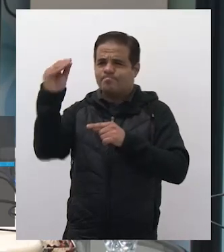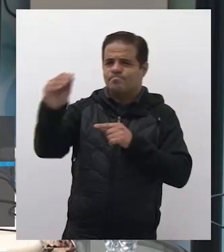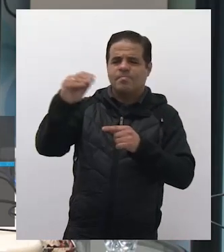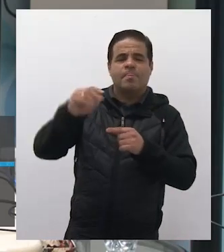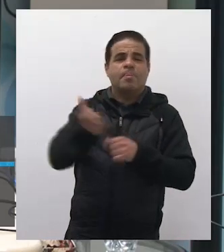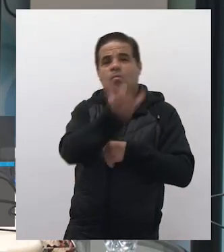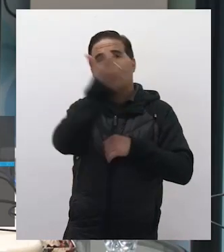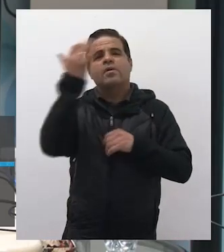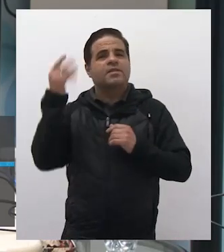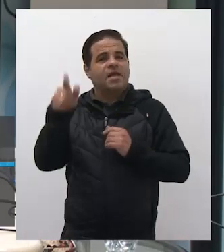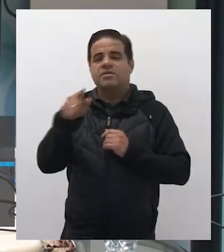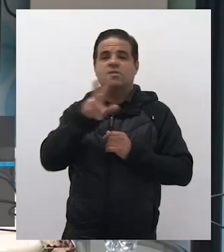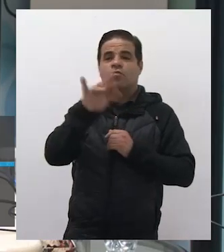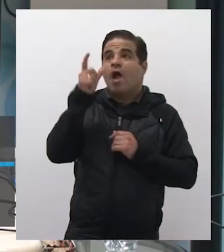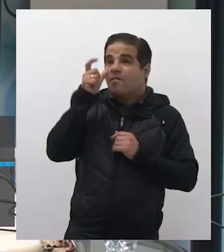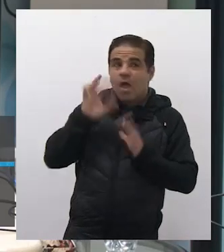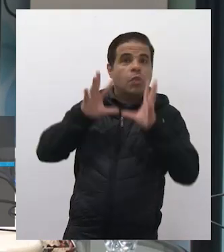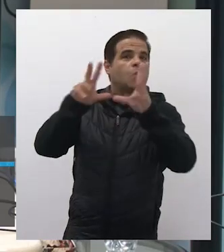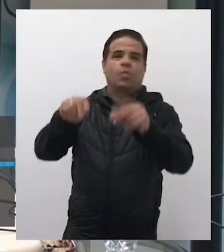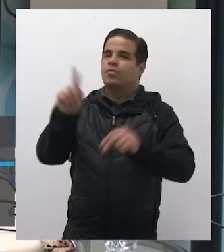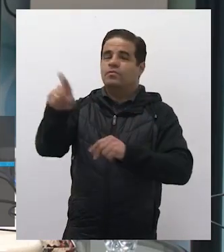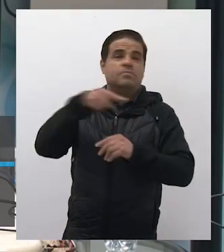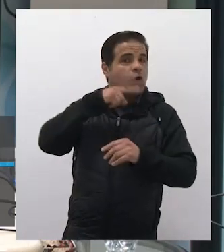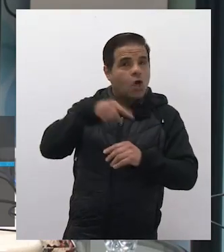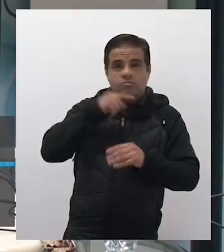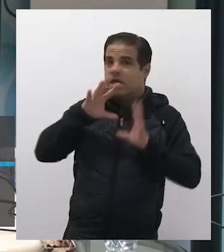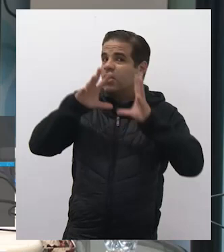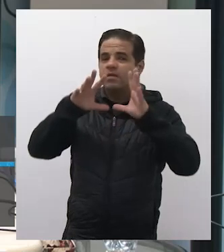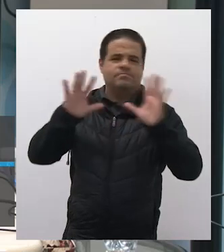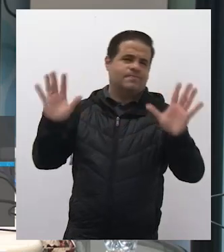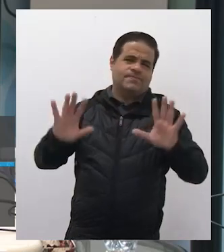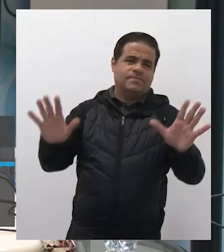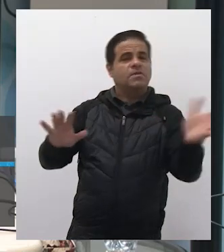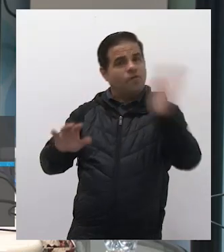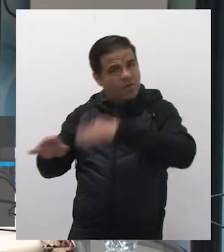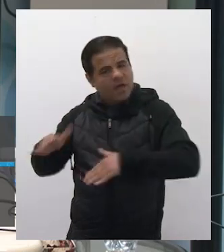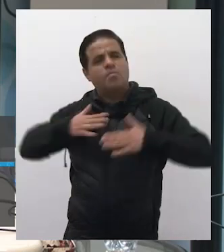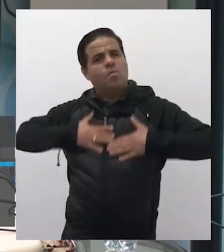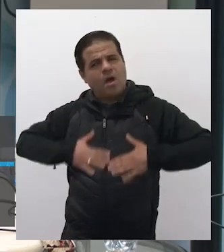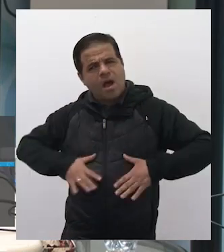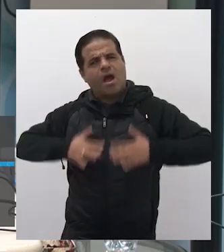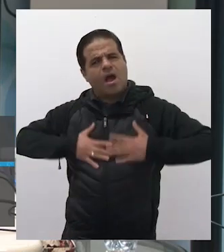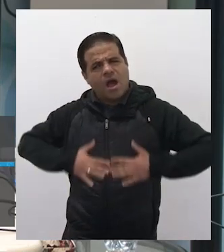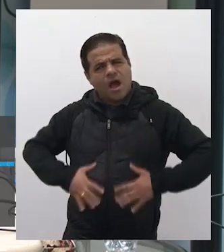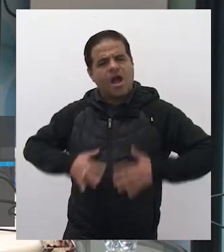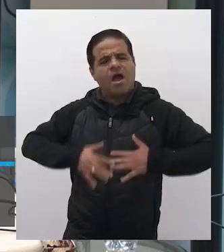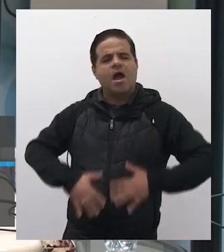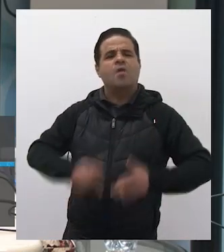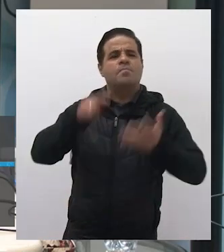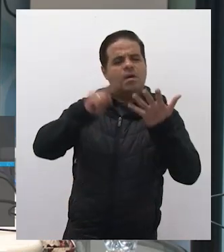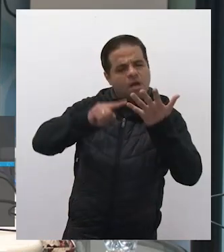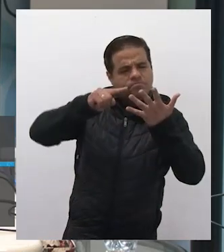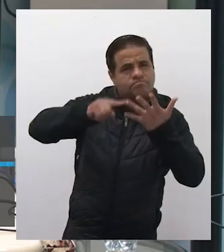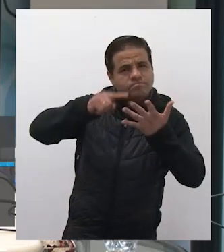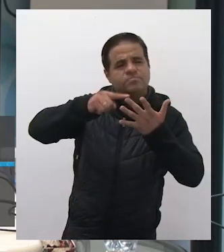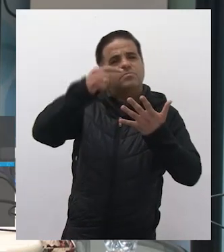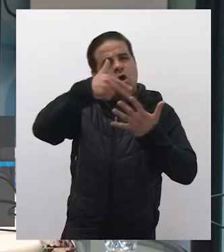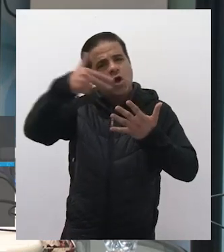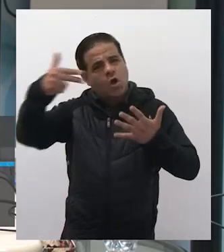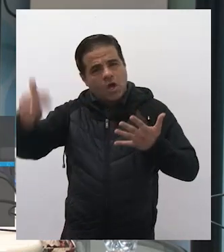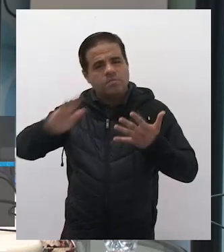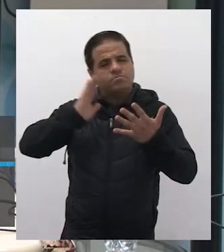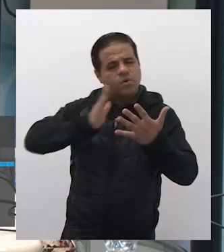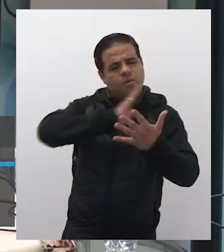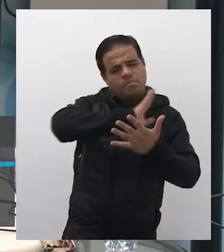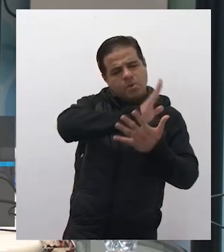certa quantidade, você não vai olhar tudo, porque você não vai dar conta de tudo. Então, vamos lá, com calma, uma coisa de cada vez. Eu gosto